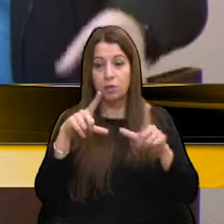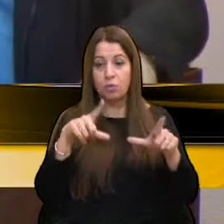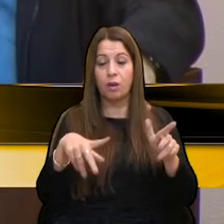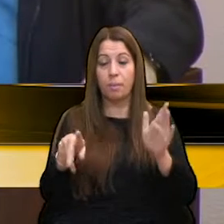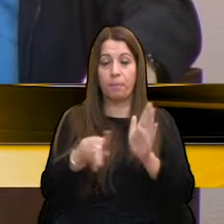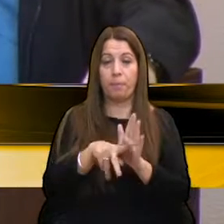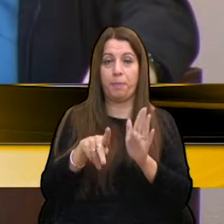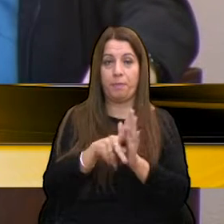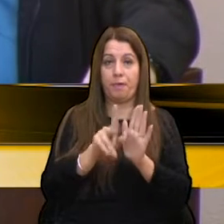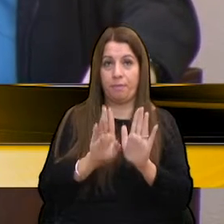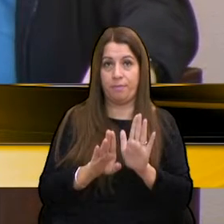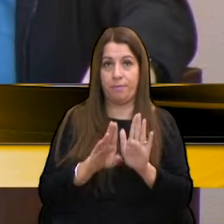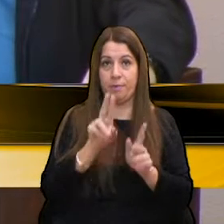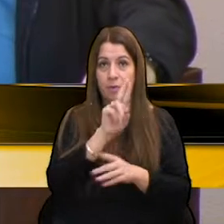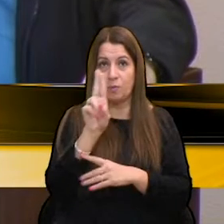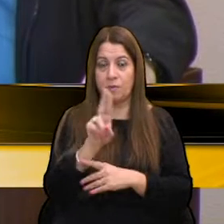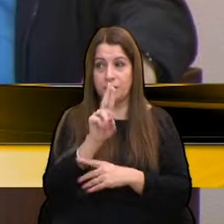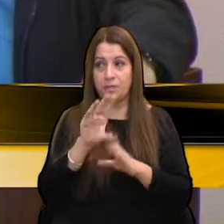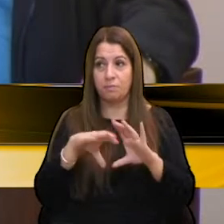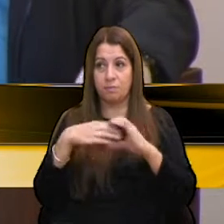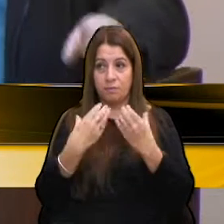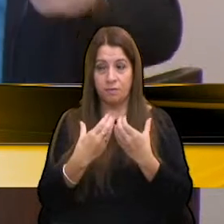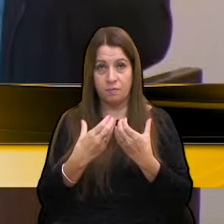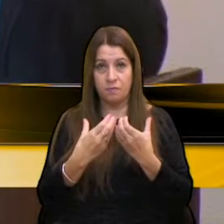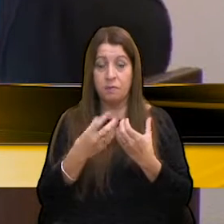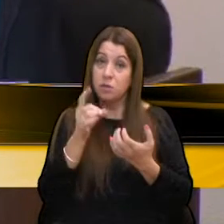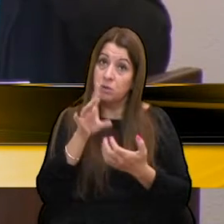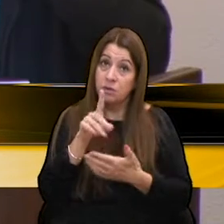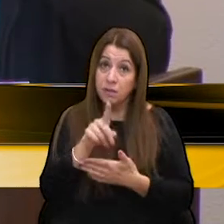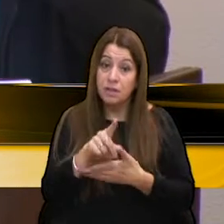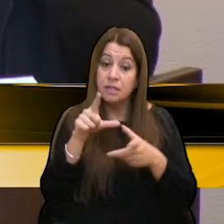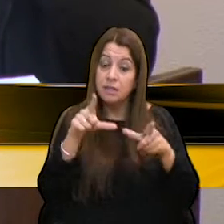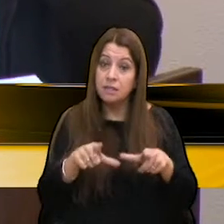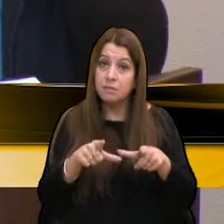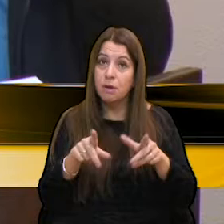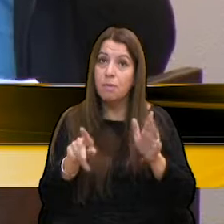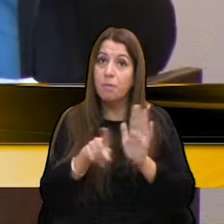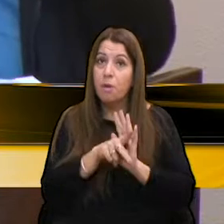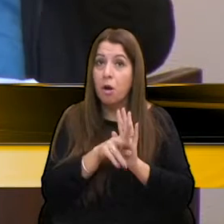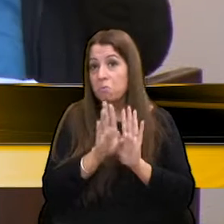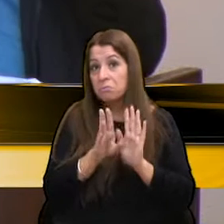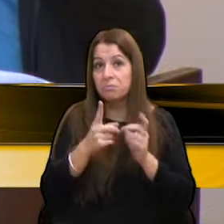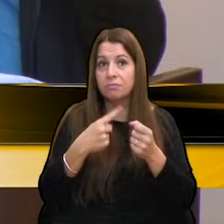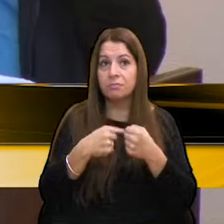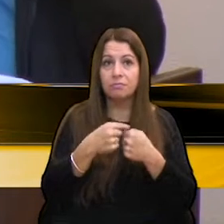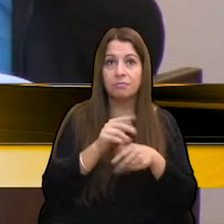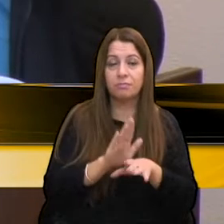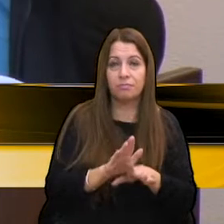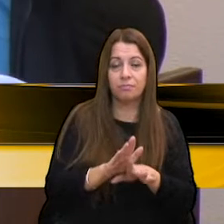espaço próprio lá para ser usado pela comunidade. Só que esse espaço é um próprio municipal.